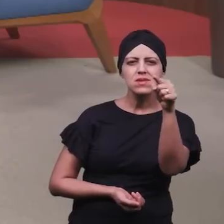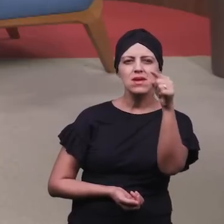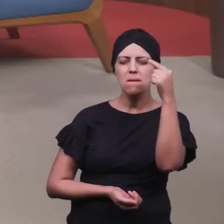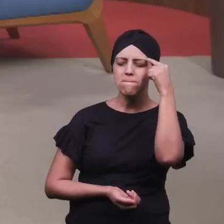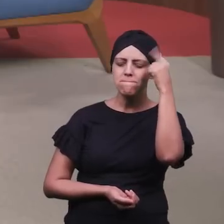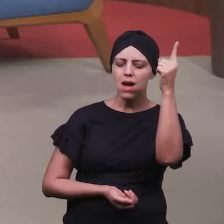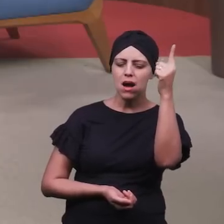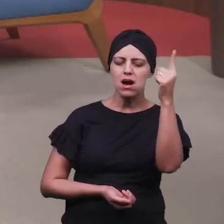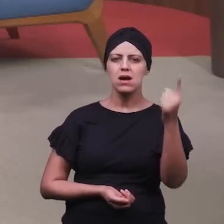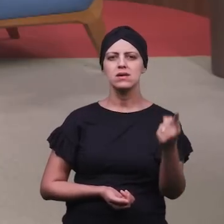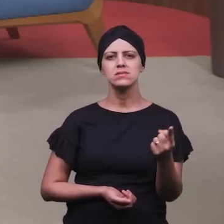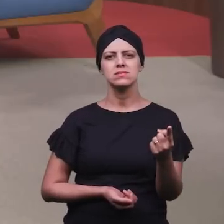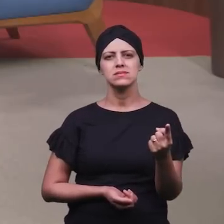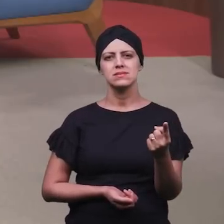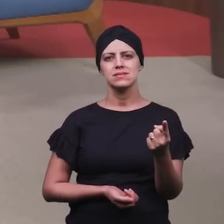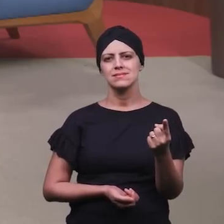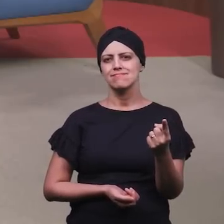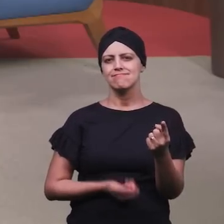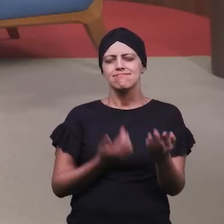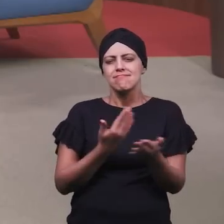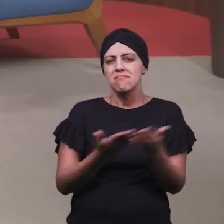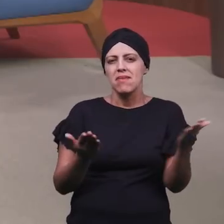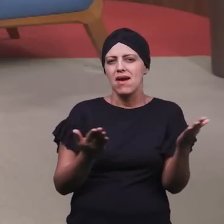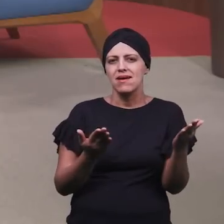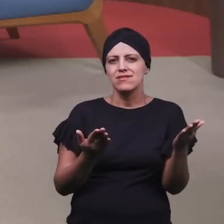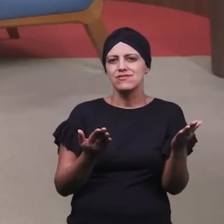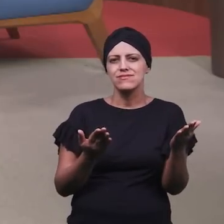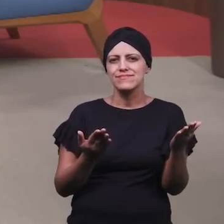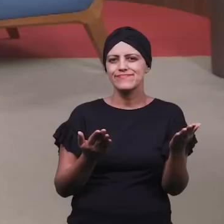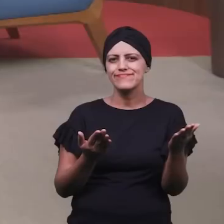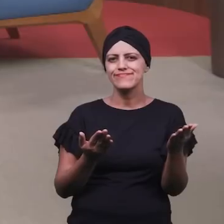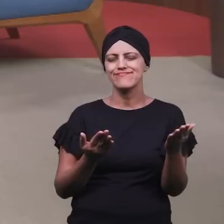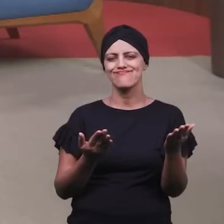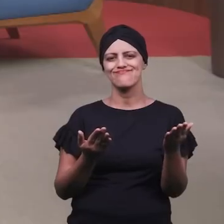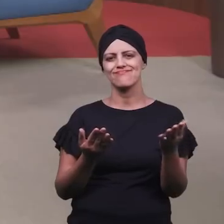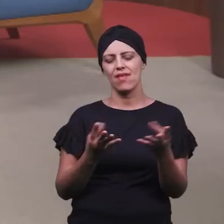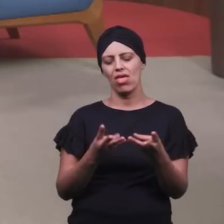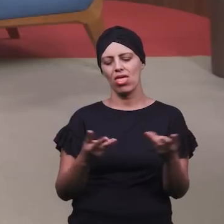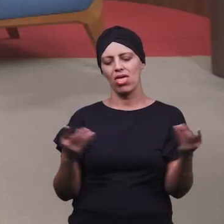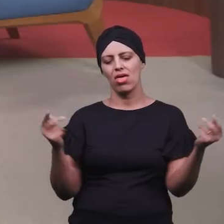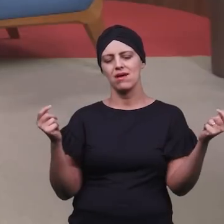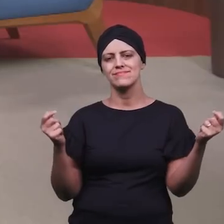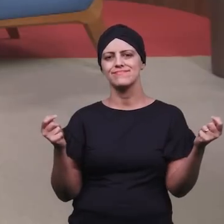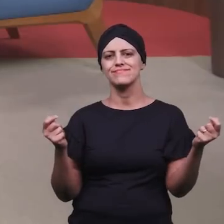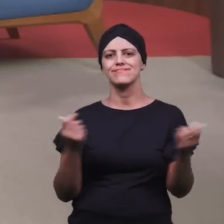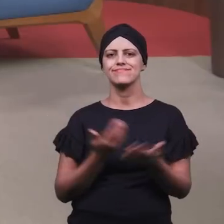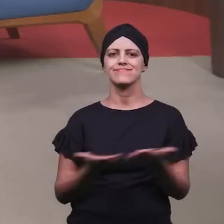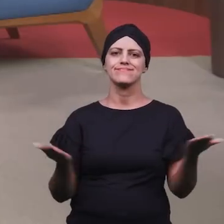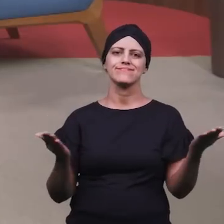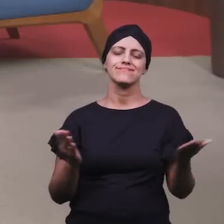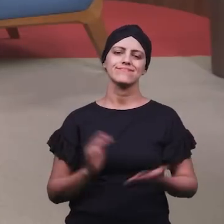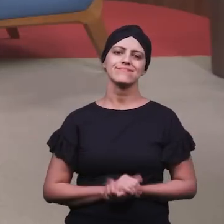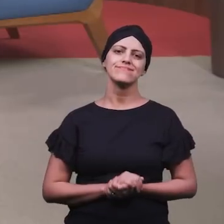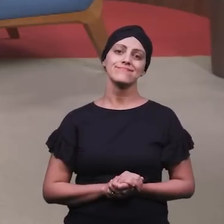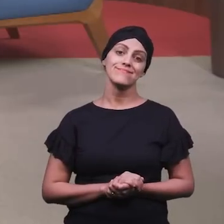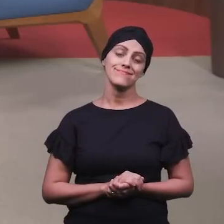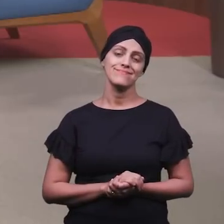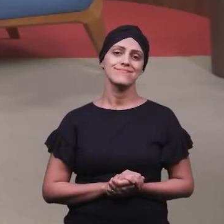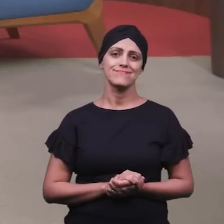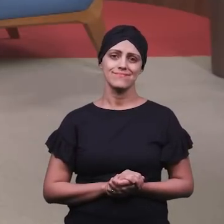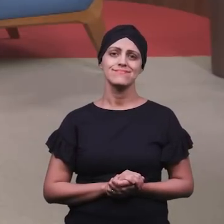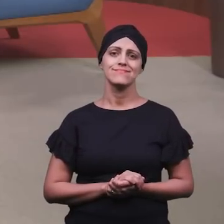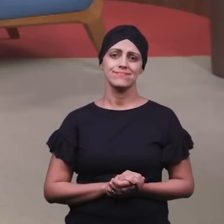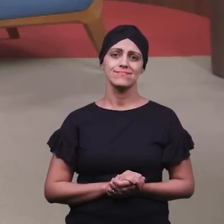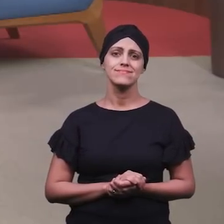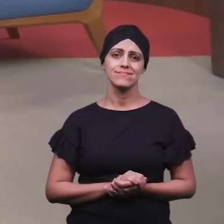pequena contaminação, uma perda de vigilância, né? A massa foi colocada